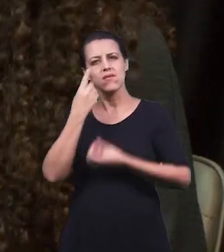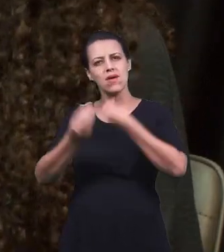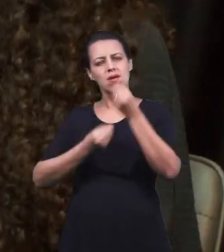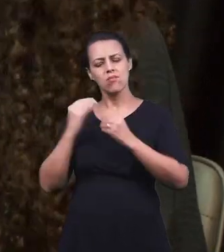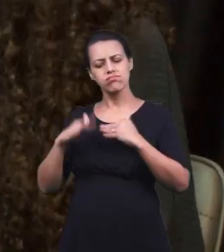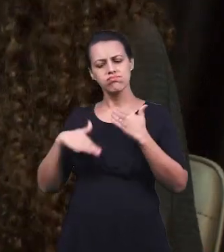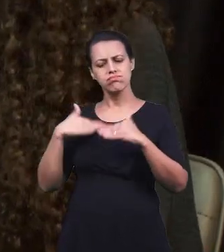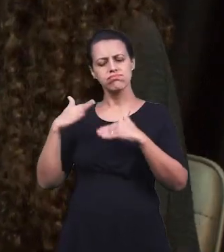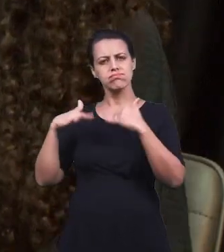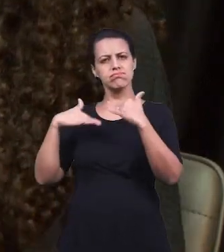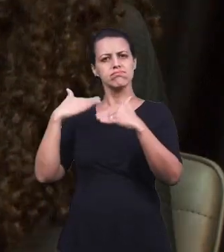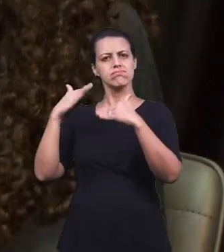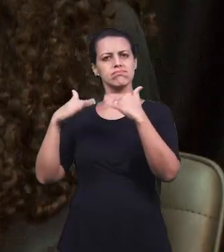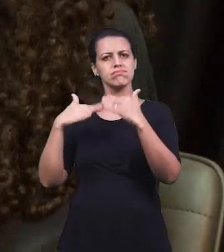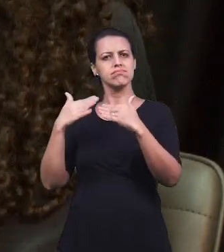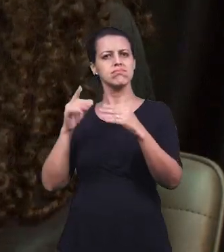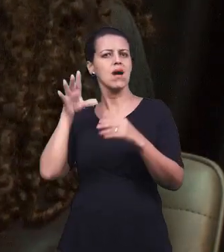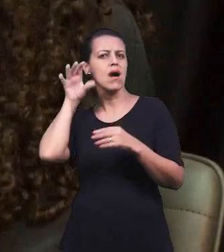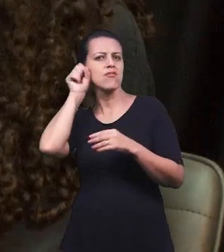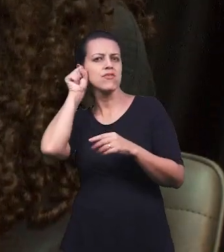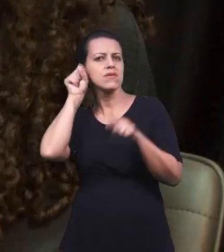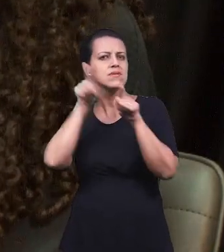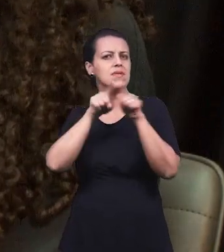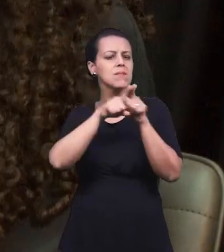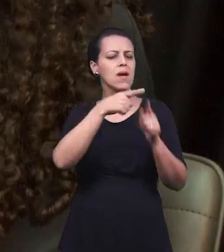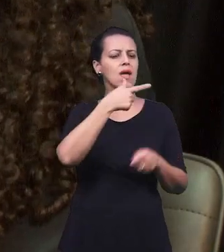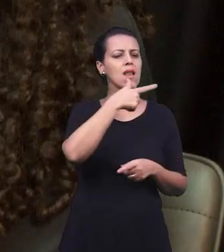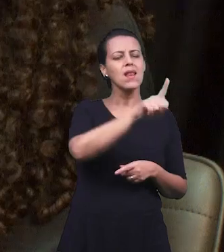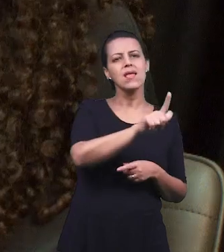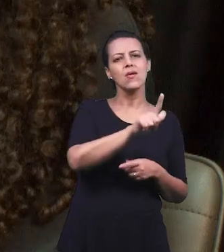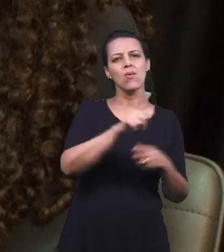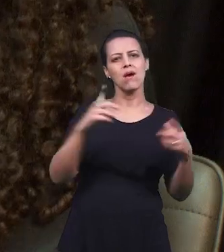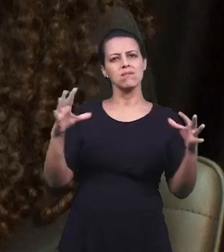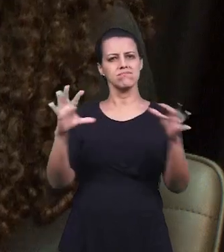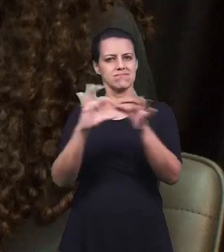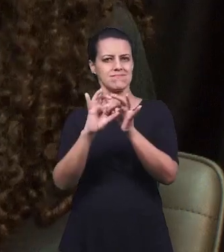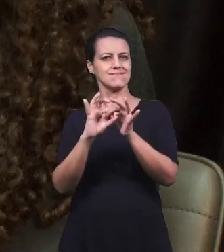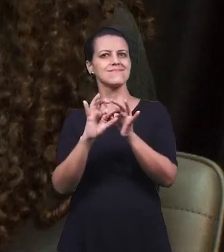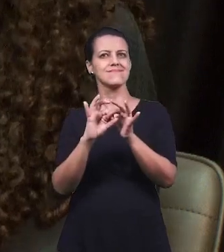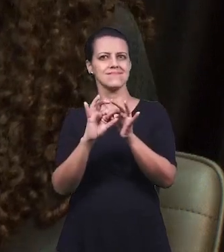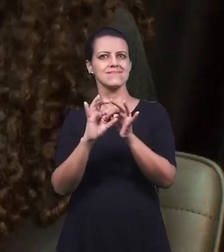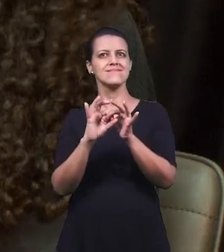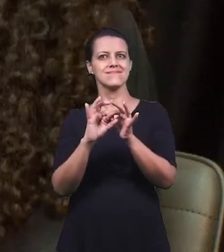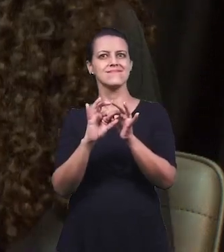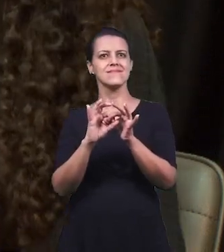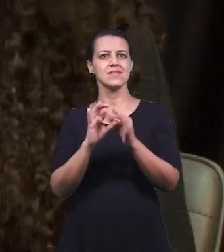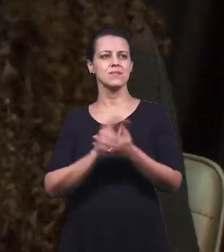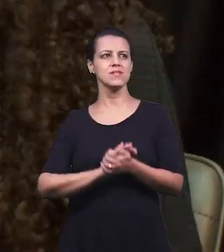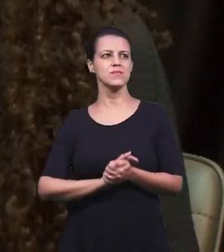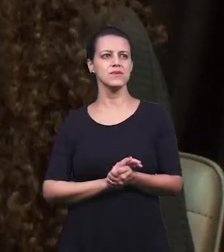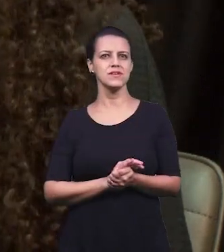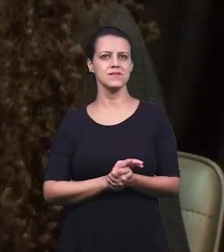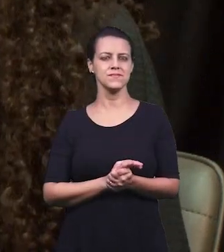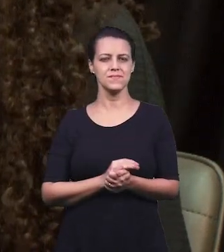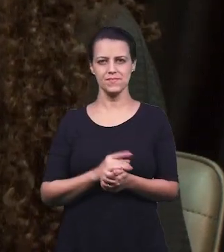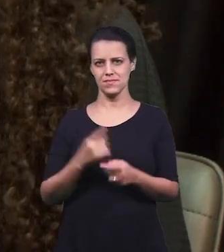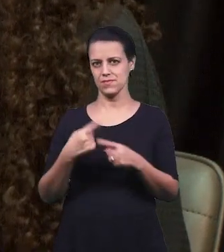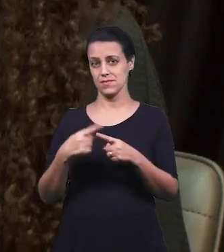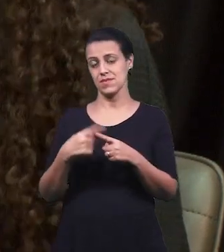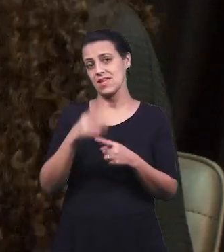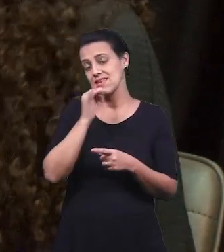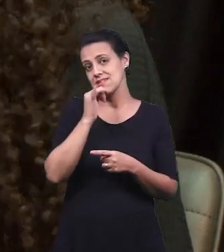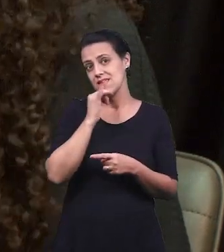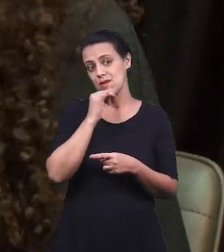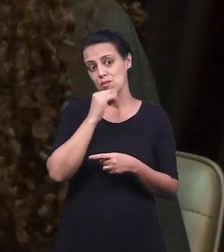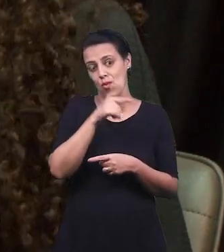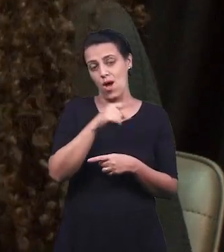linguagem, porque a audição e a linguagem estão conectadas, mas elas não são exclusivas, porque os nossos irmãos que não ouvem,